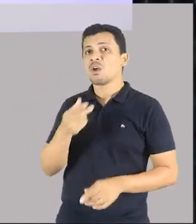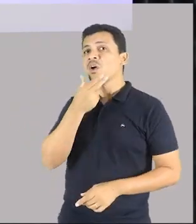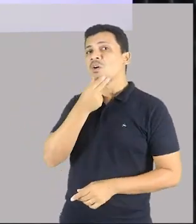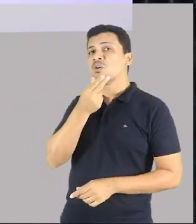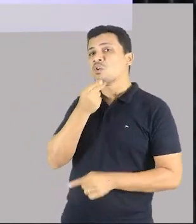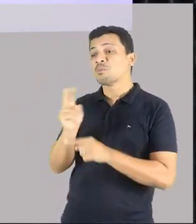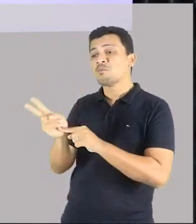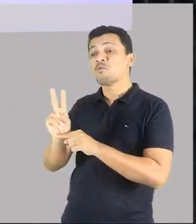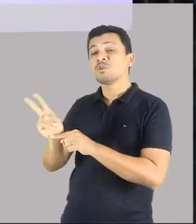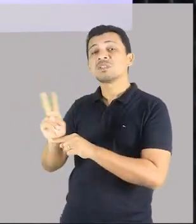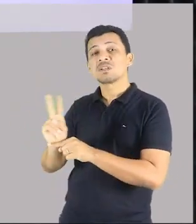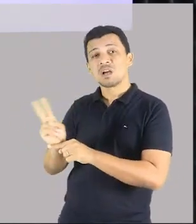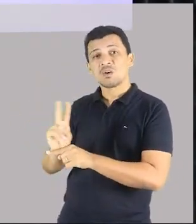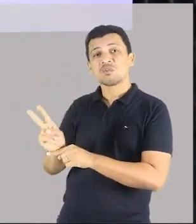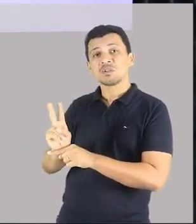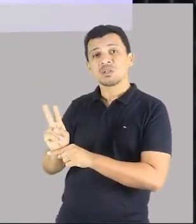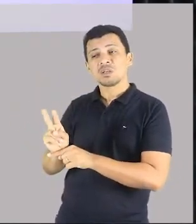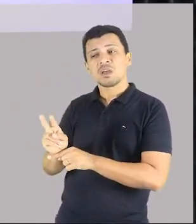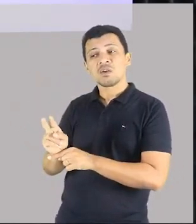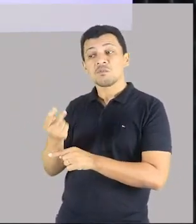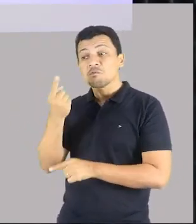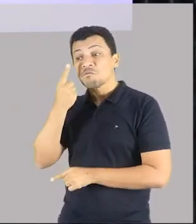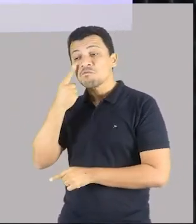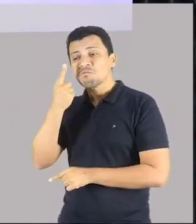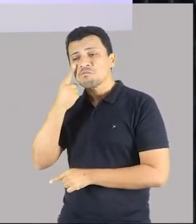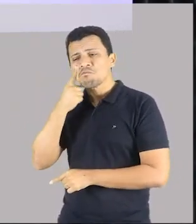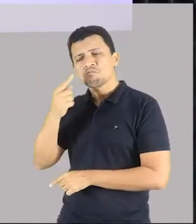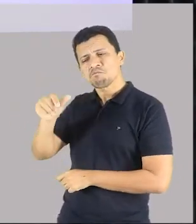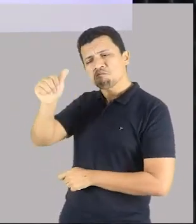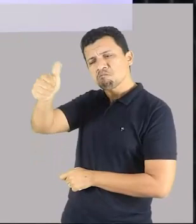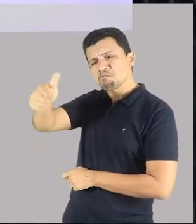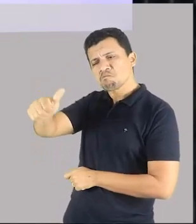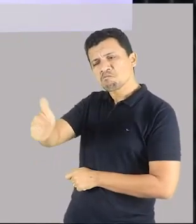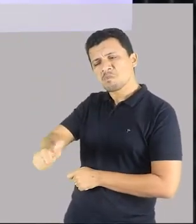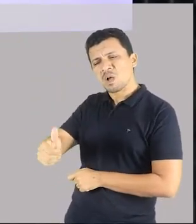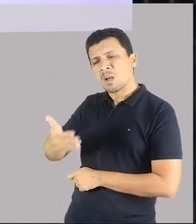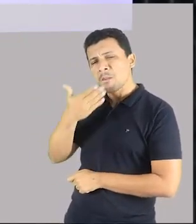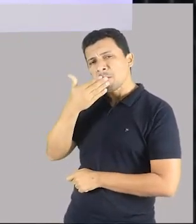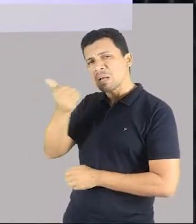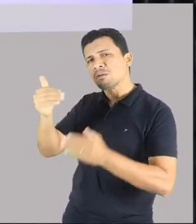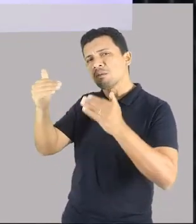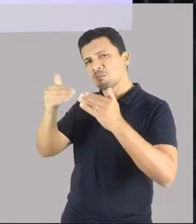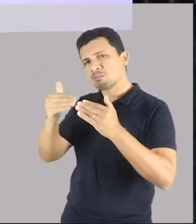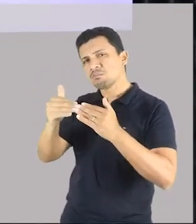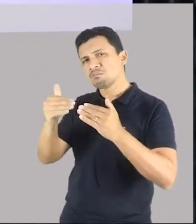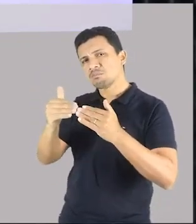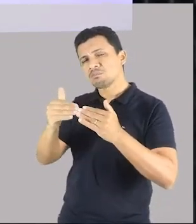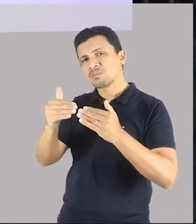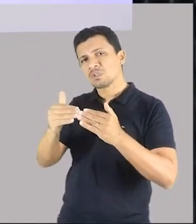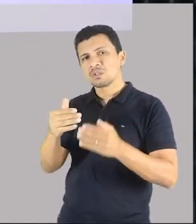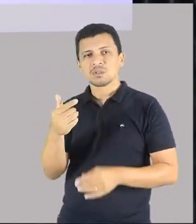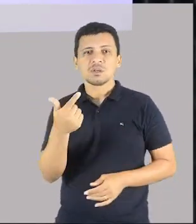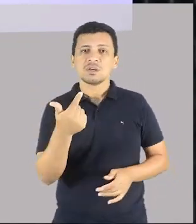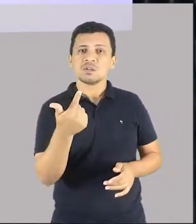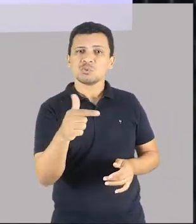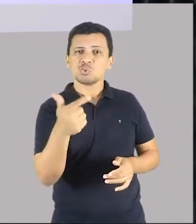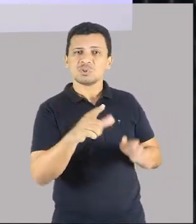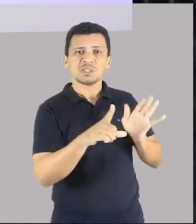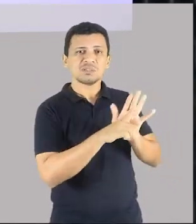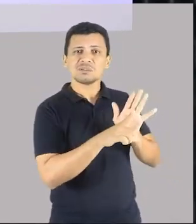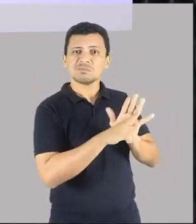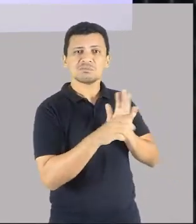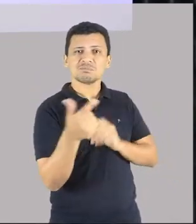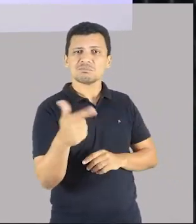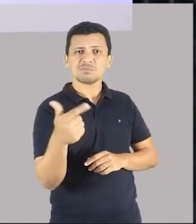naquele momento da autuação, vai conseguir averiguar qual é o adequado. Ou seja, não vem na legislação falando que